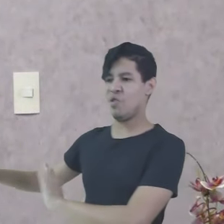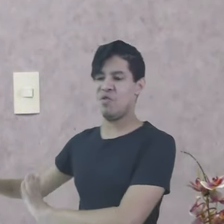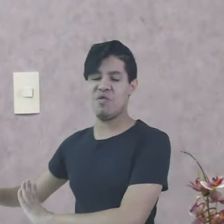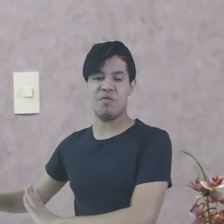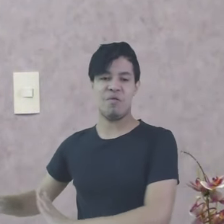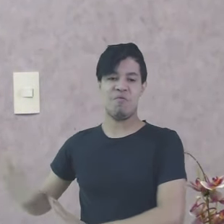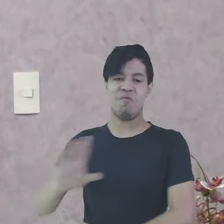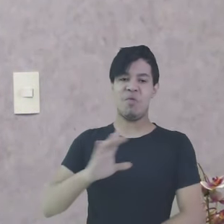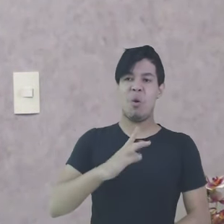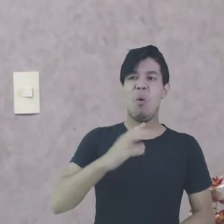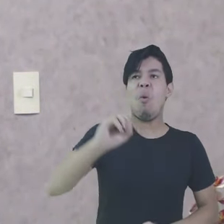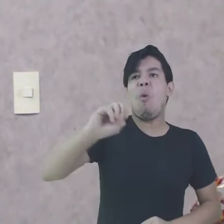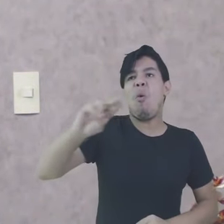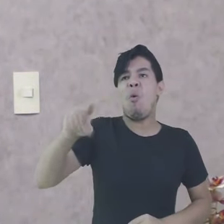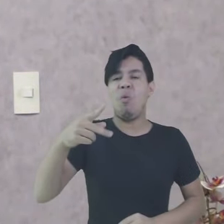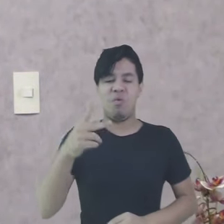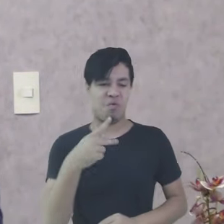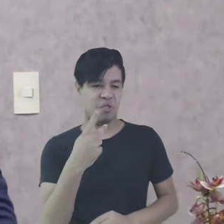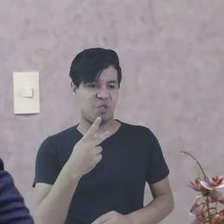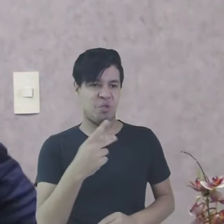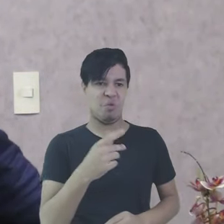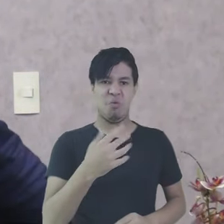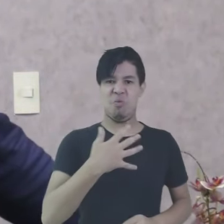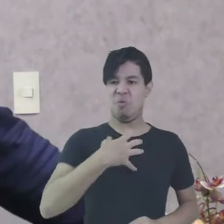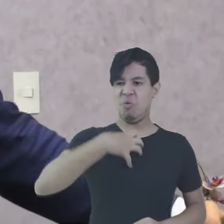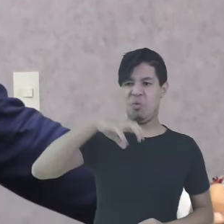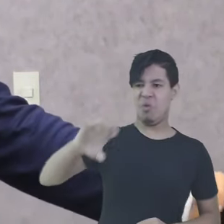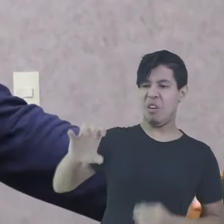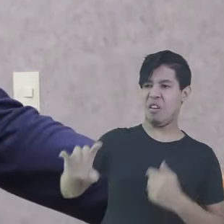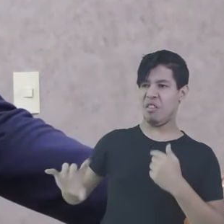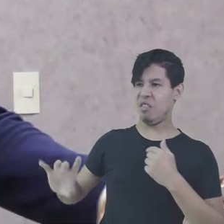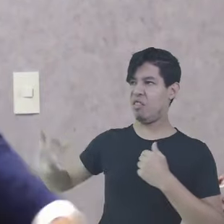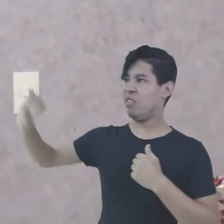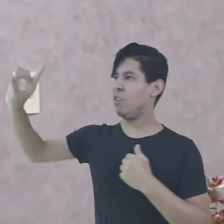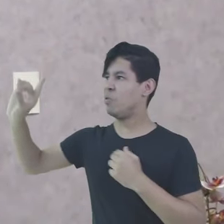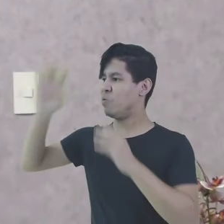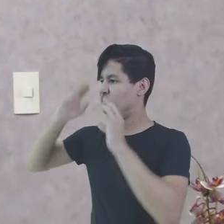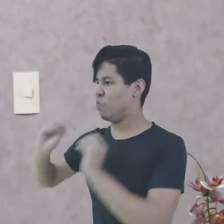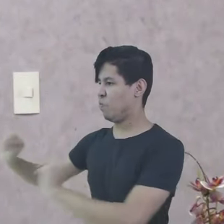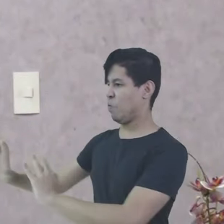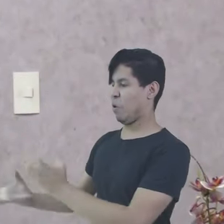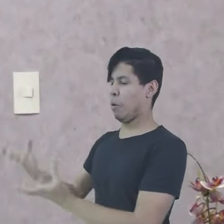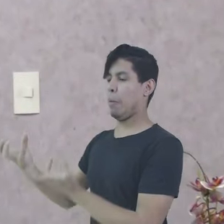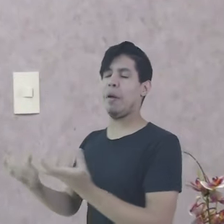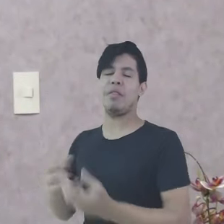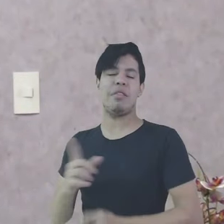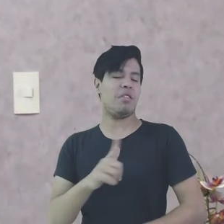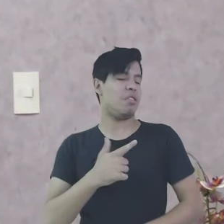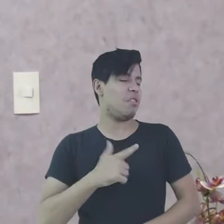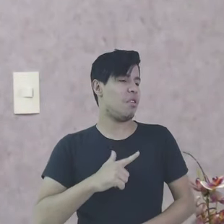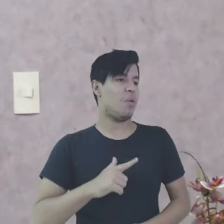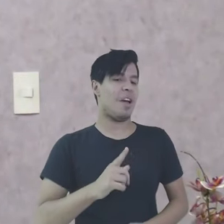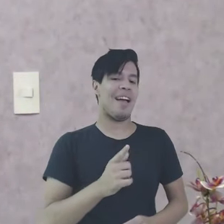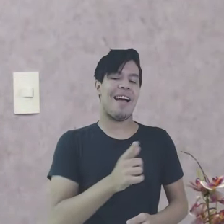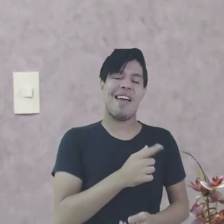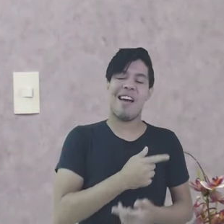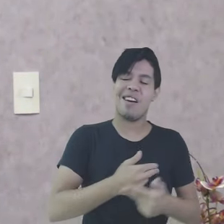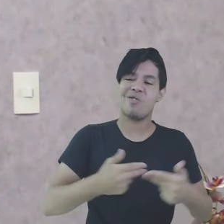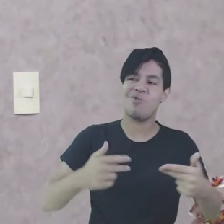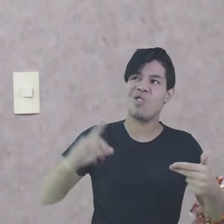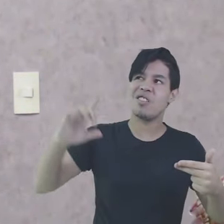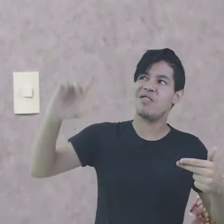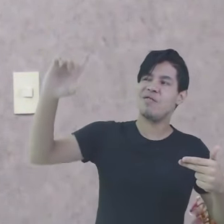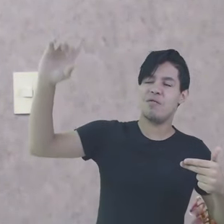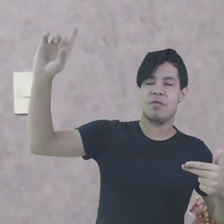queimar. Jogando num lago, não. É a glória dele quem consumirá os pecadores. Por quê? Um Deus de